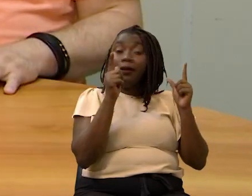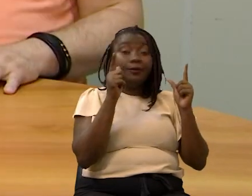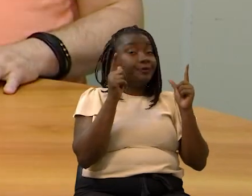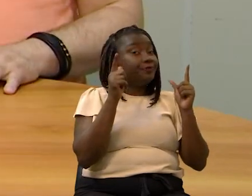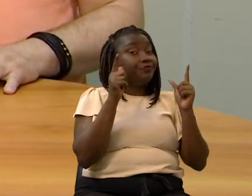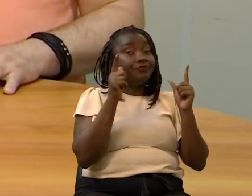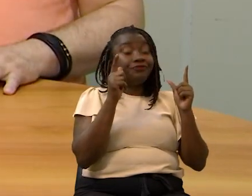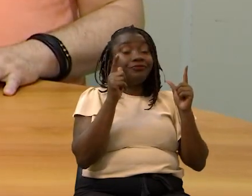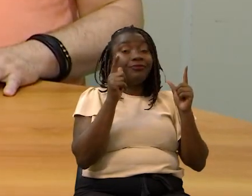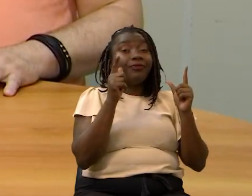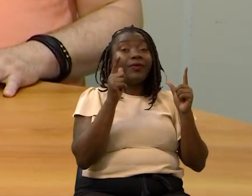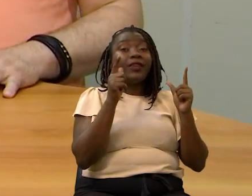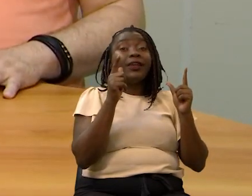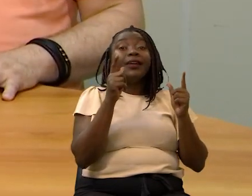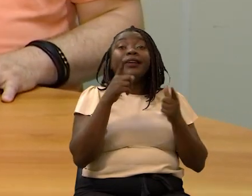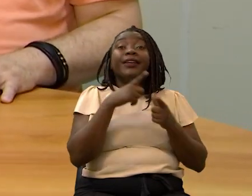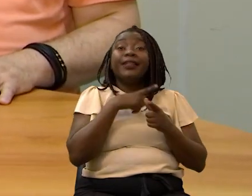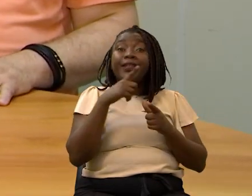em conta.